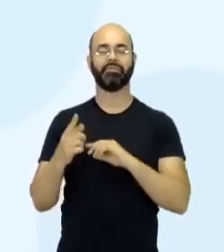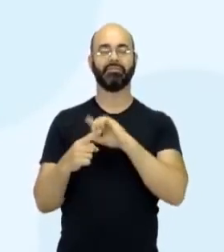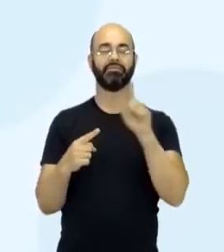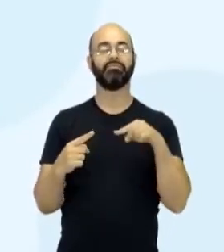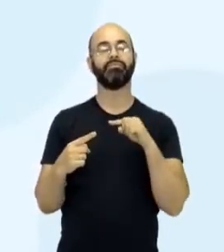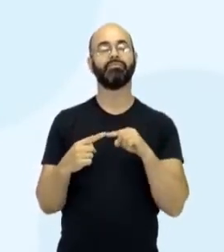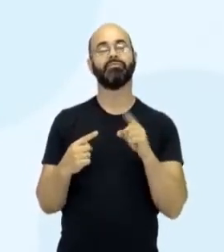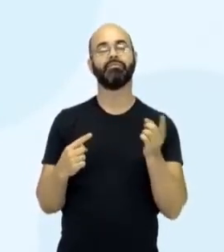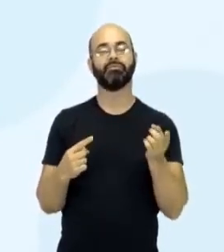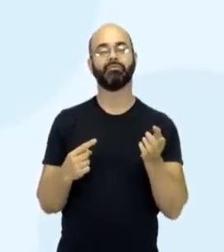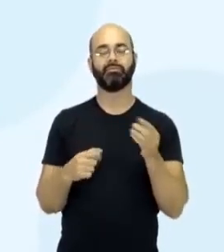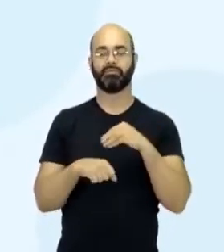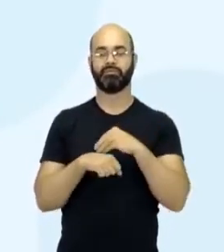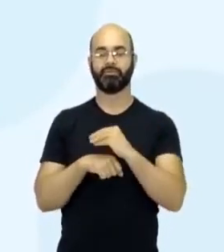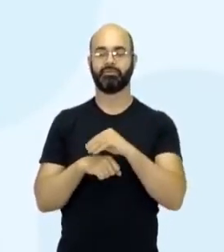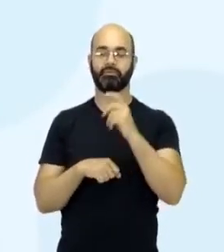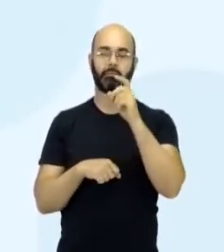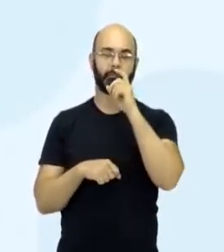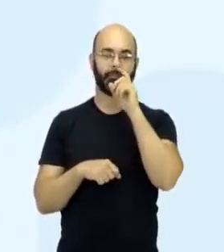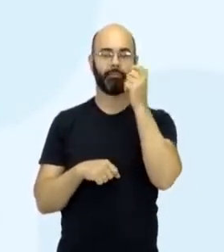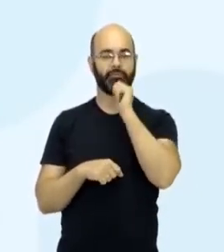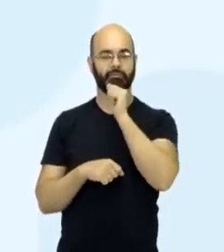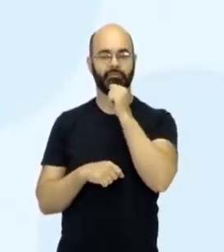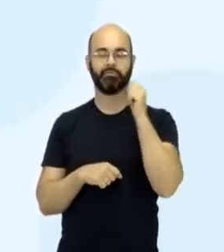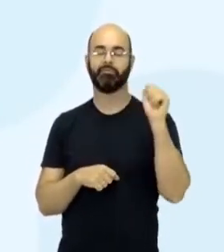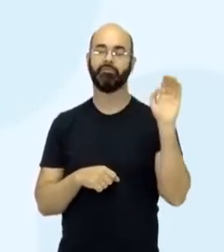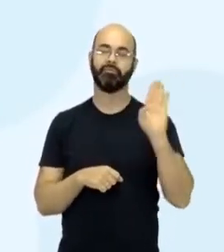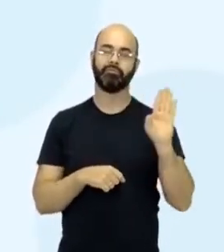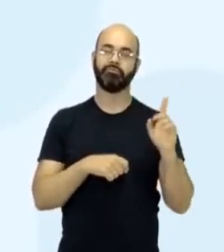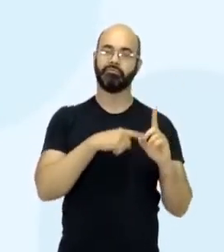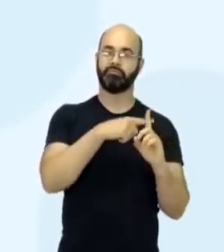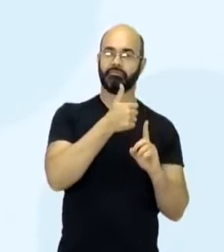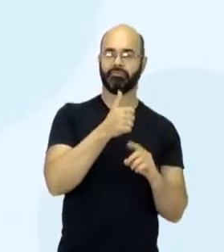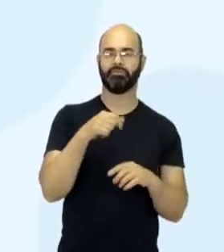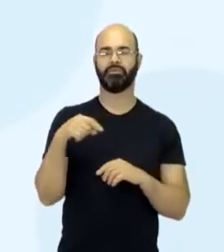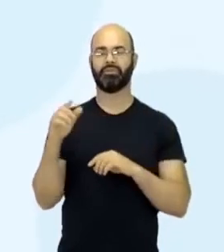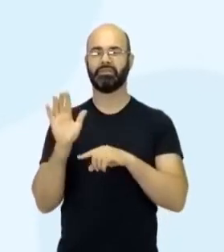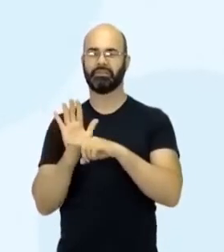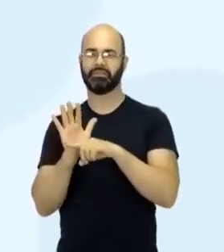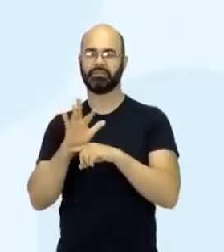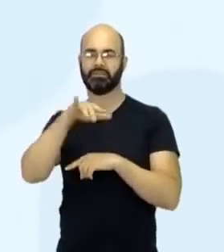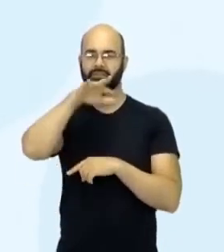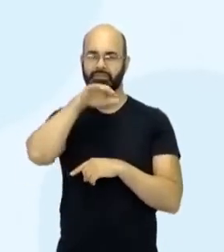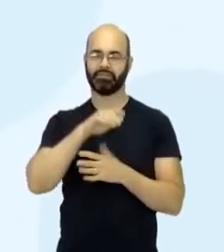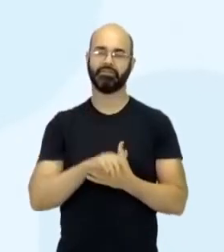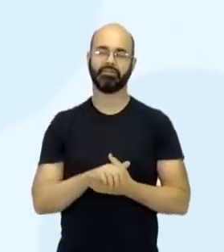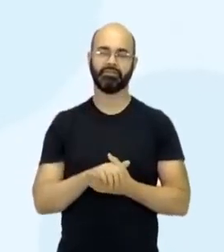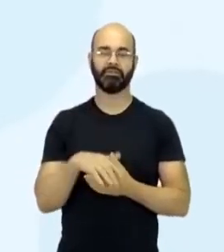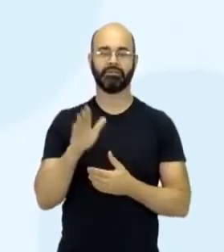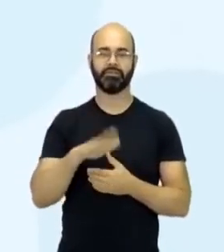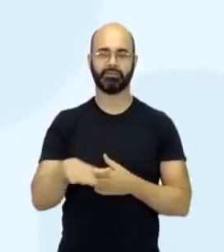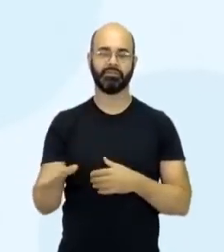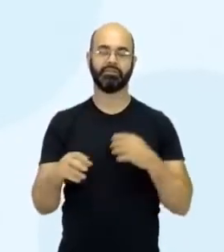é orientar os pais quanto aos benefícios e malefícios das redes sociais para crianças e